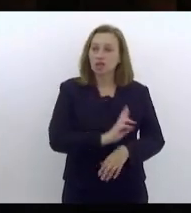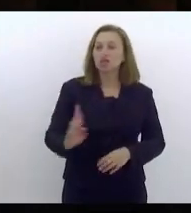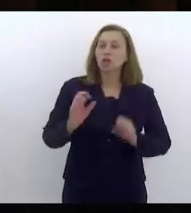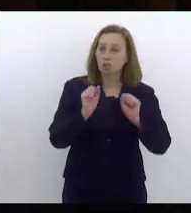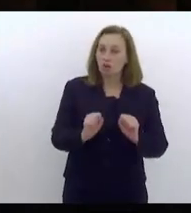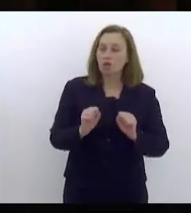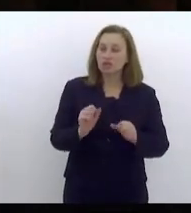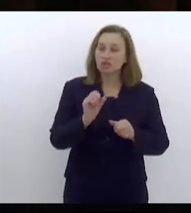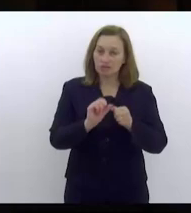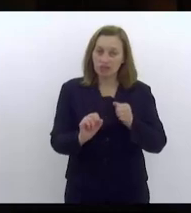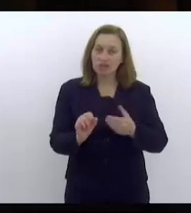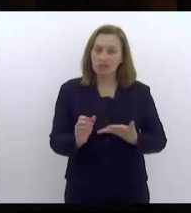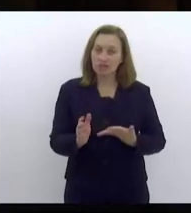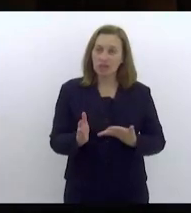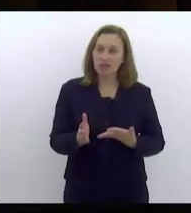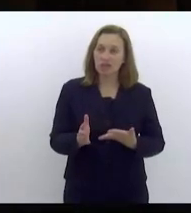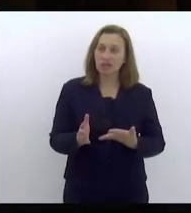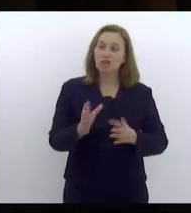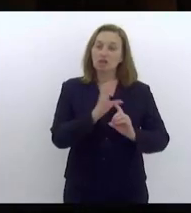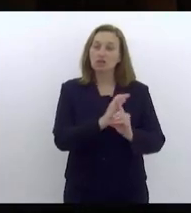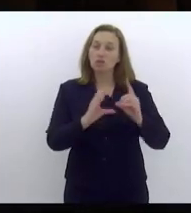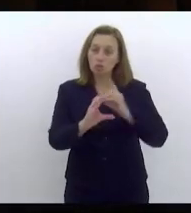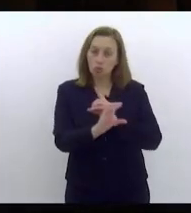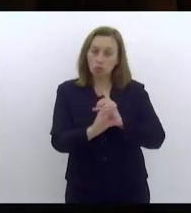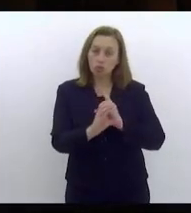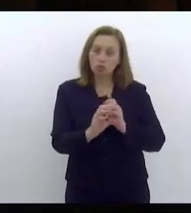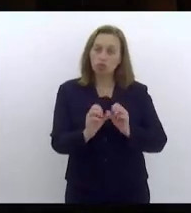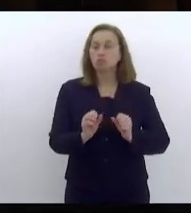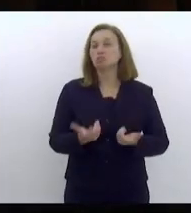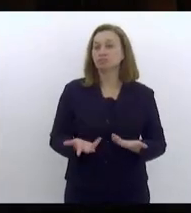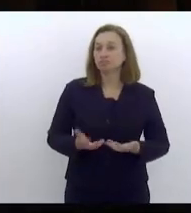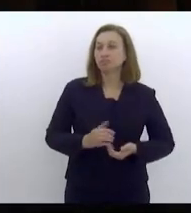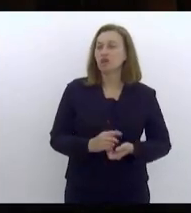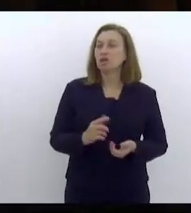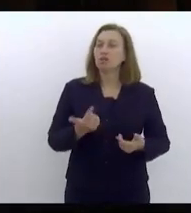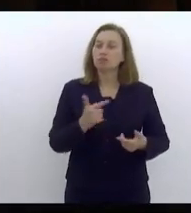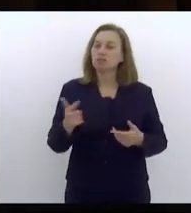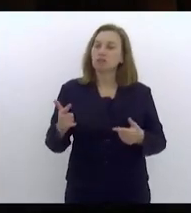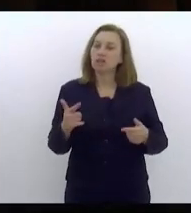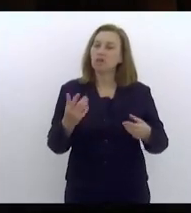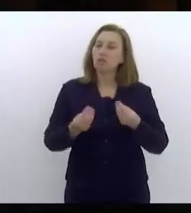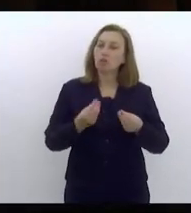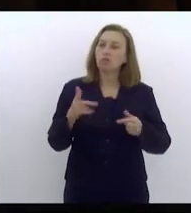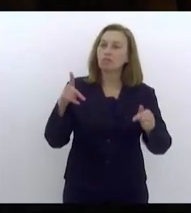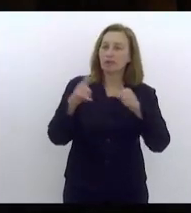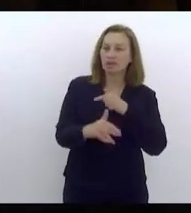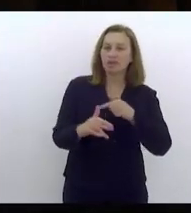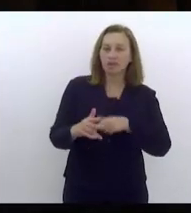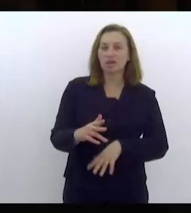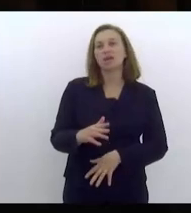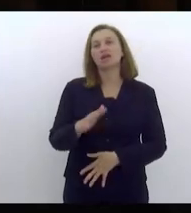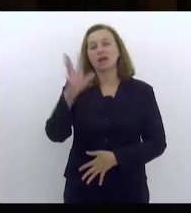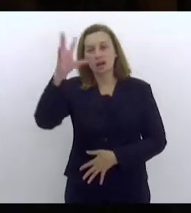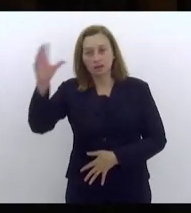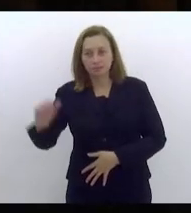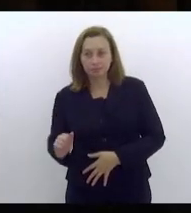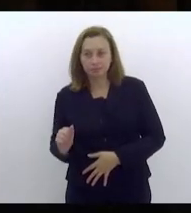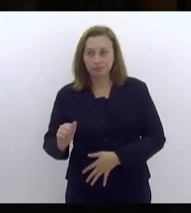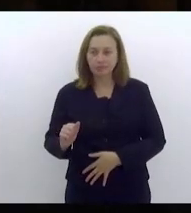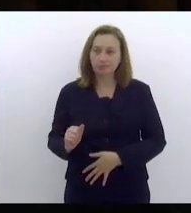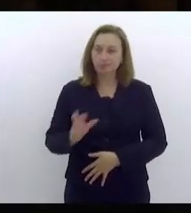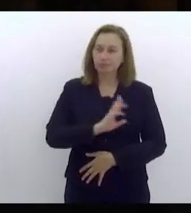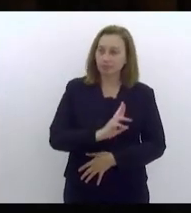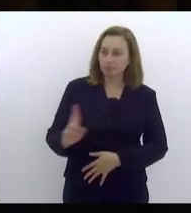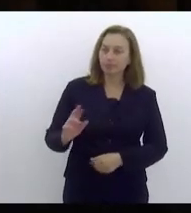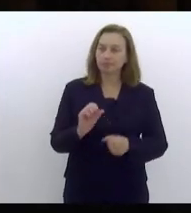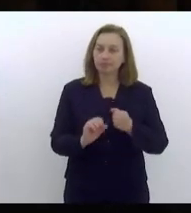não há justificativa que impeça que as religiões de matriz africana possam